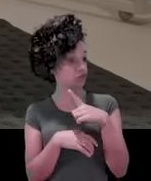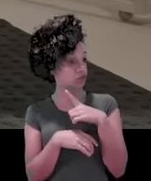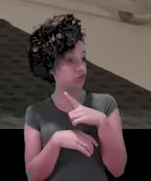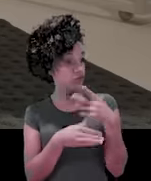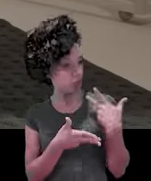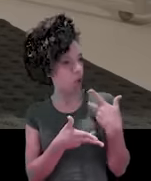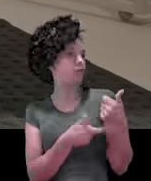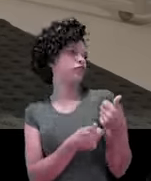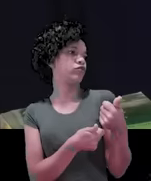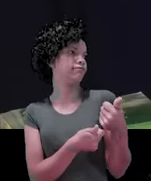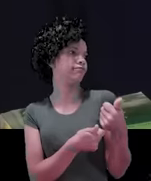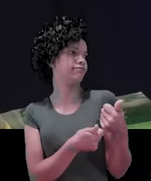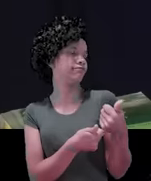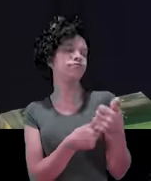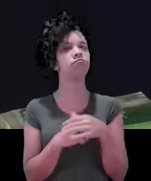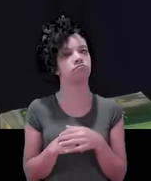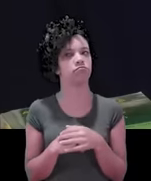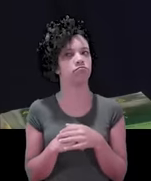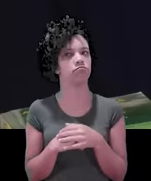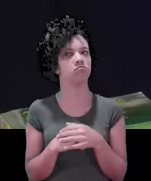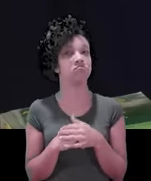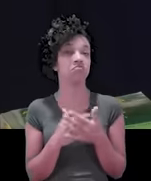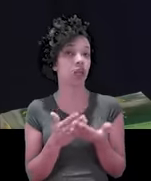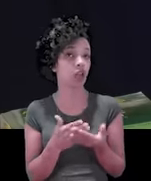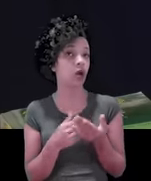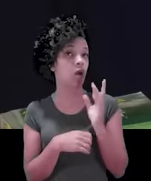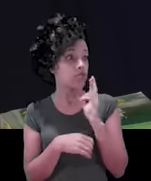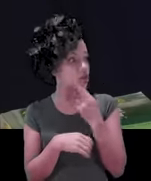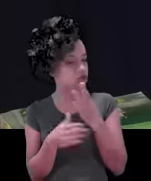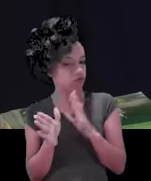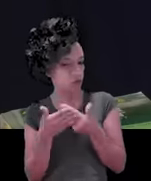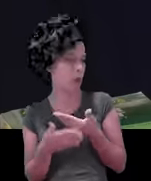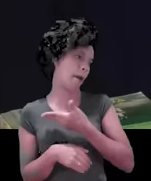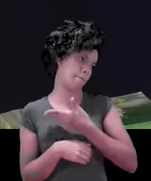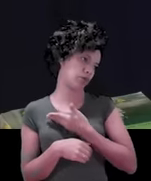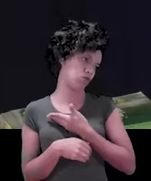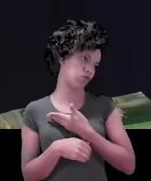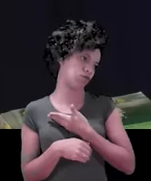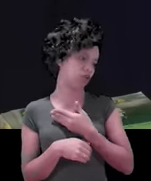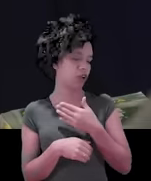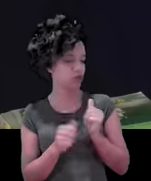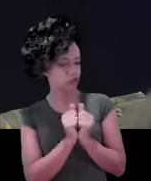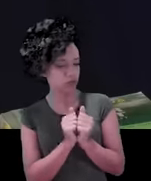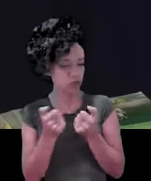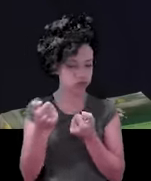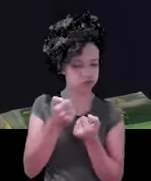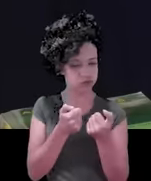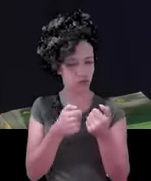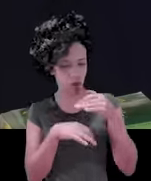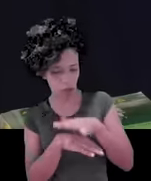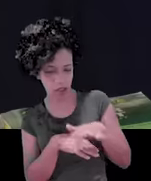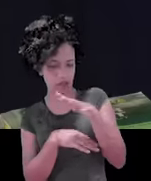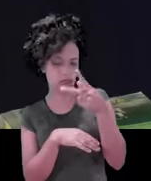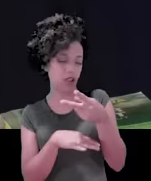um convite né hoje nós já fechado um brother meu que voava fazia voo para